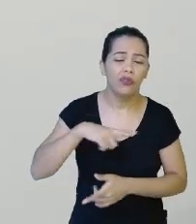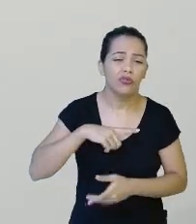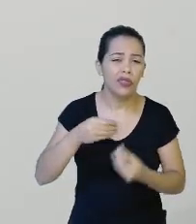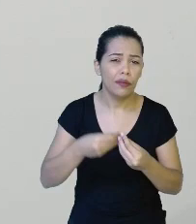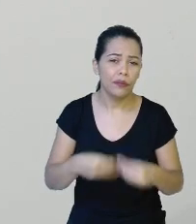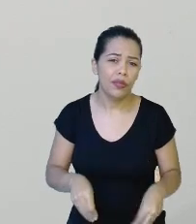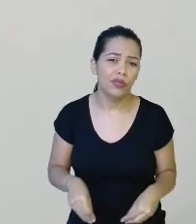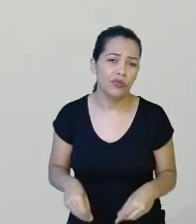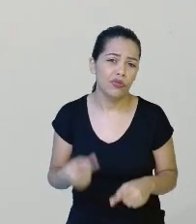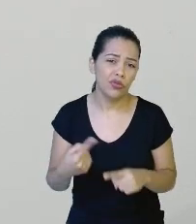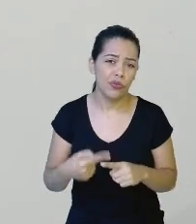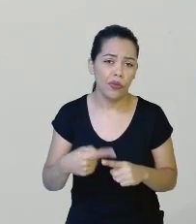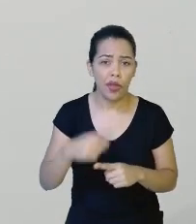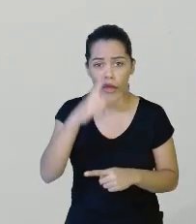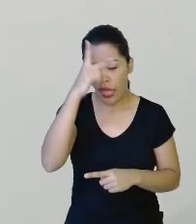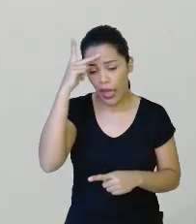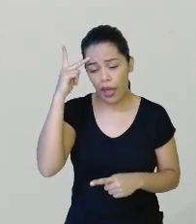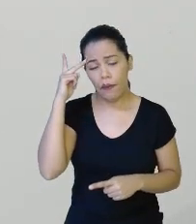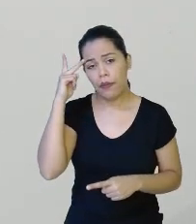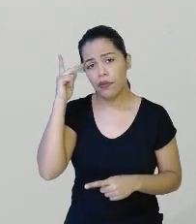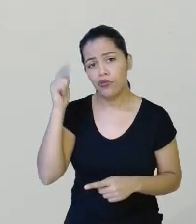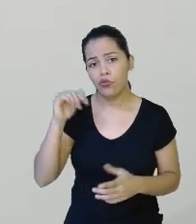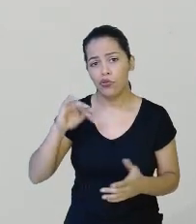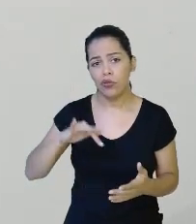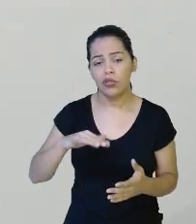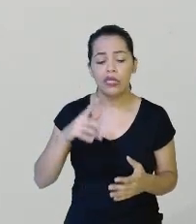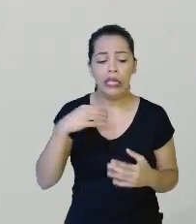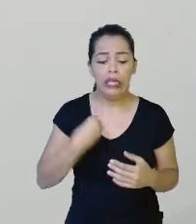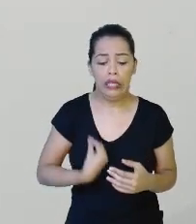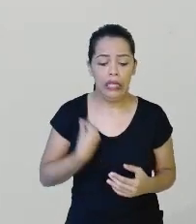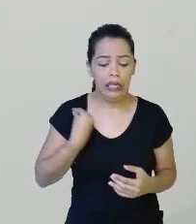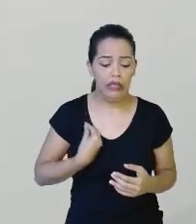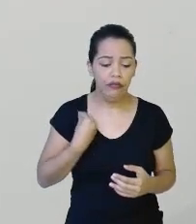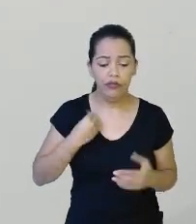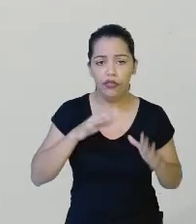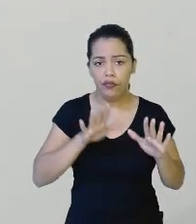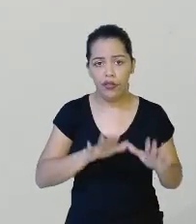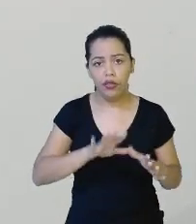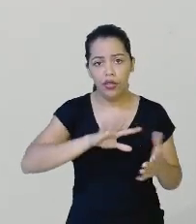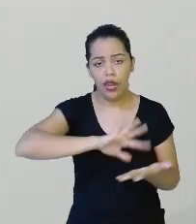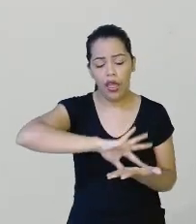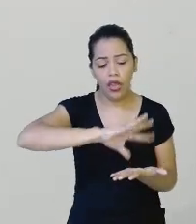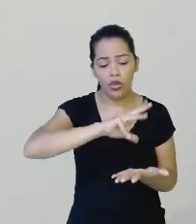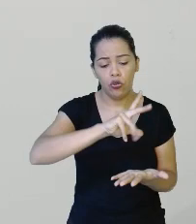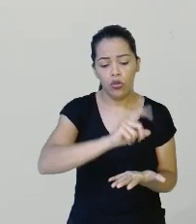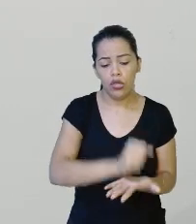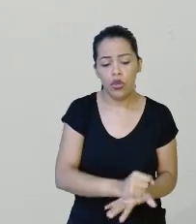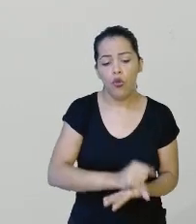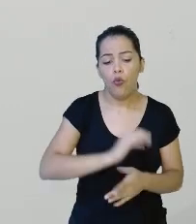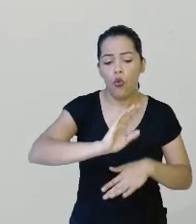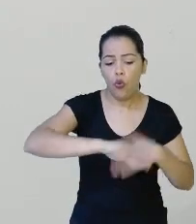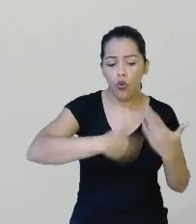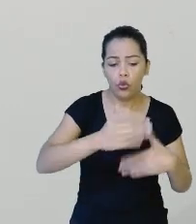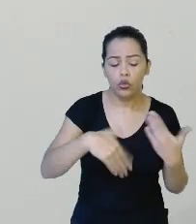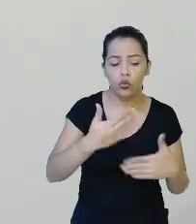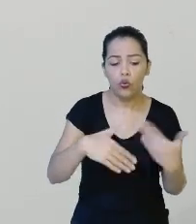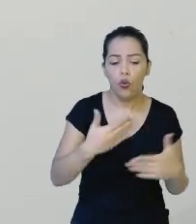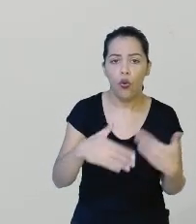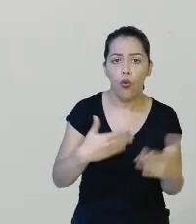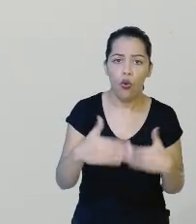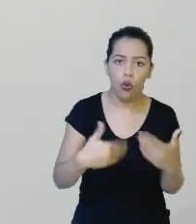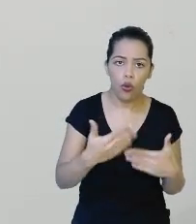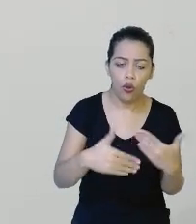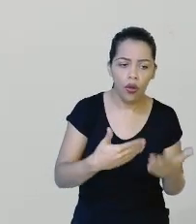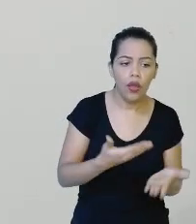em comunidades quilombolas, elas são remanescentes, elas são descendentes dessas pessoas que formaram estes